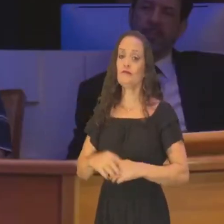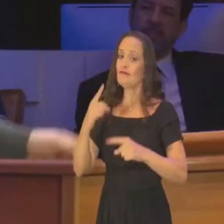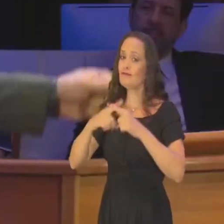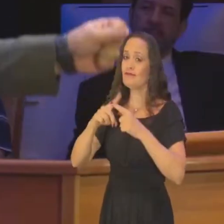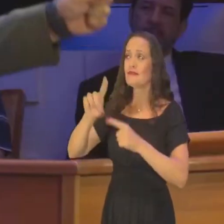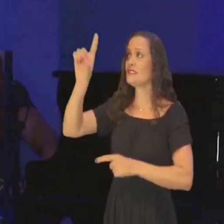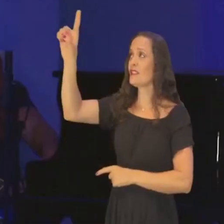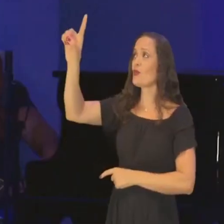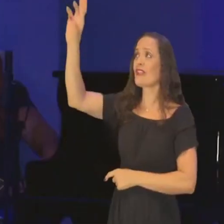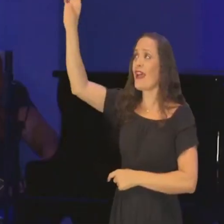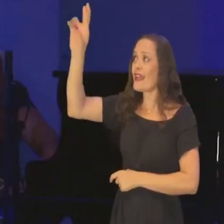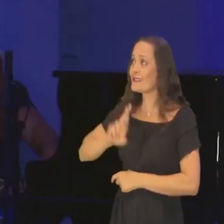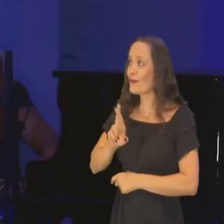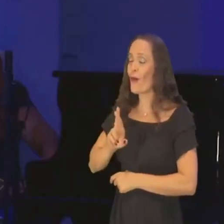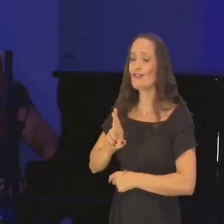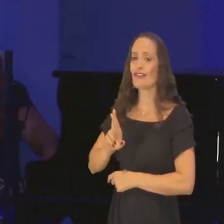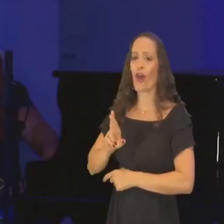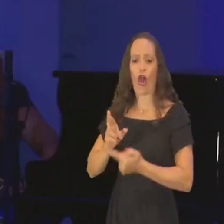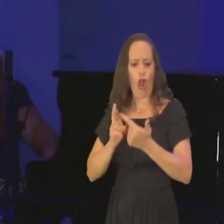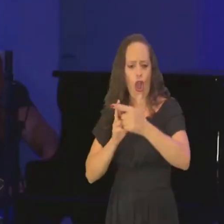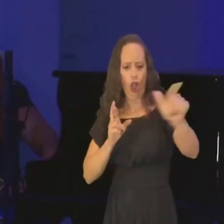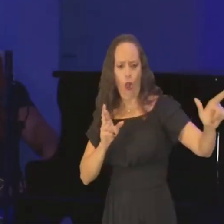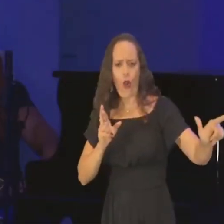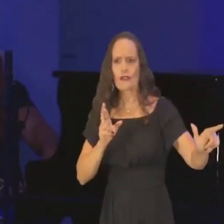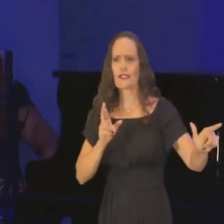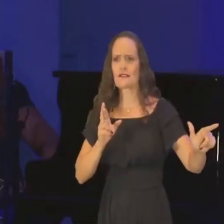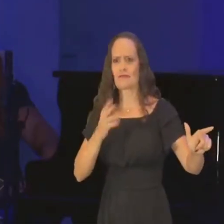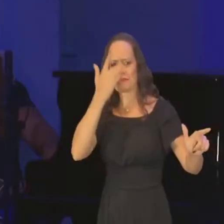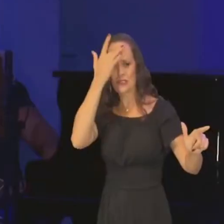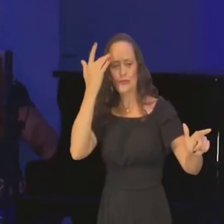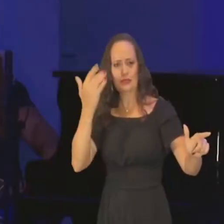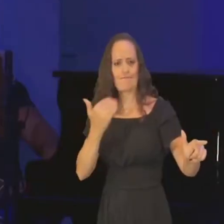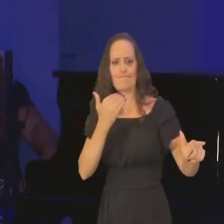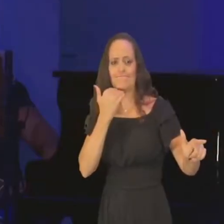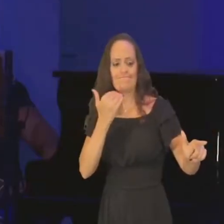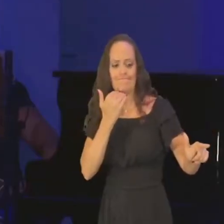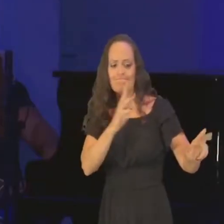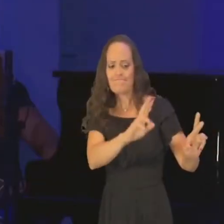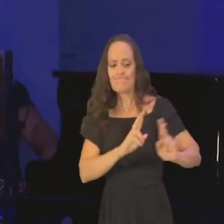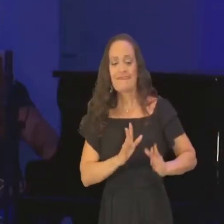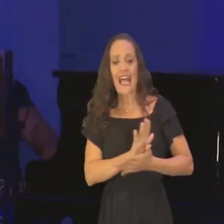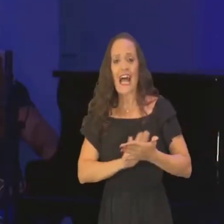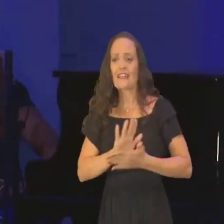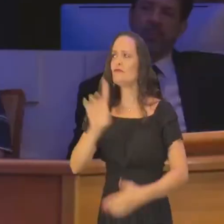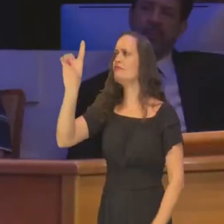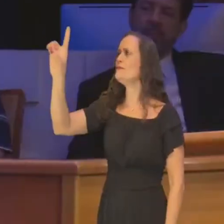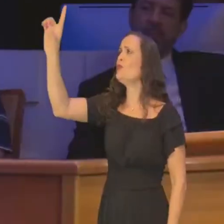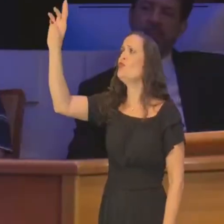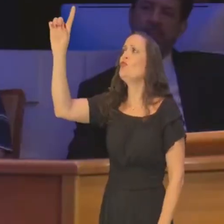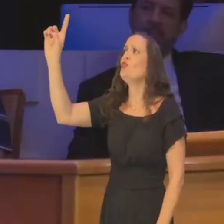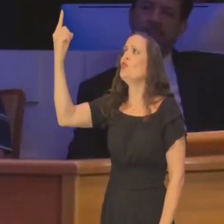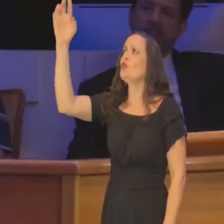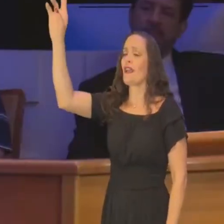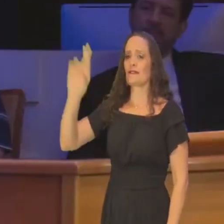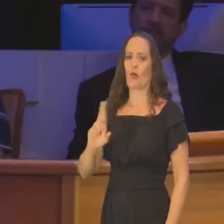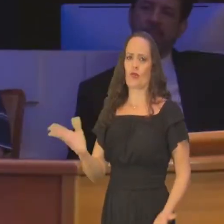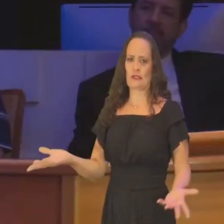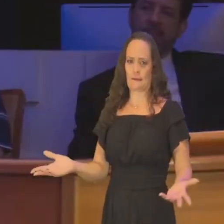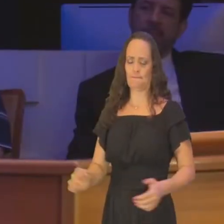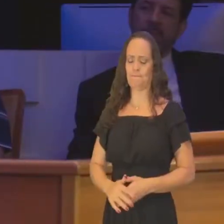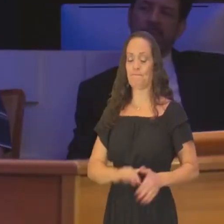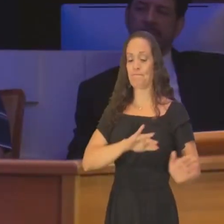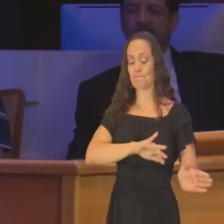responde, não há ninguém que possa impedir o agir das suas mãos. Fazendo uma visita essa semana,